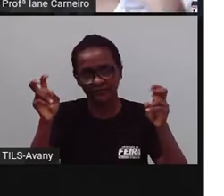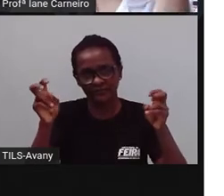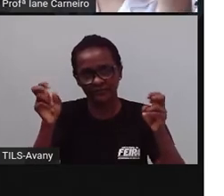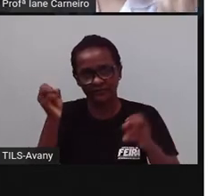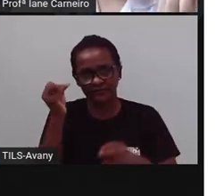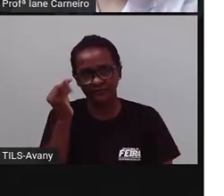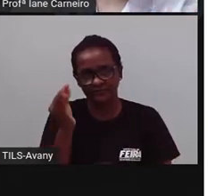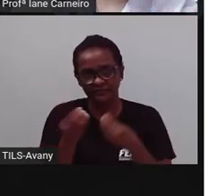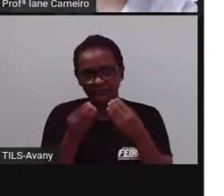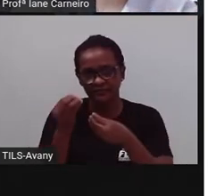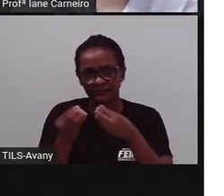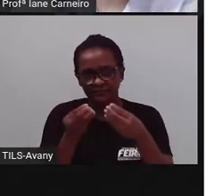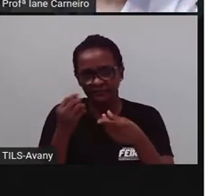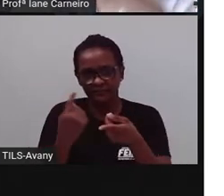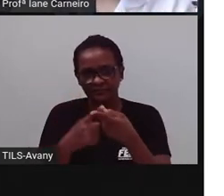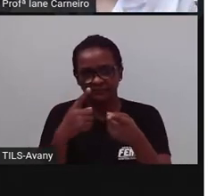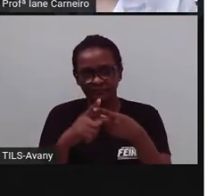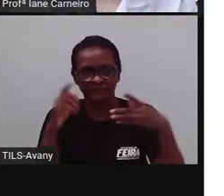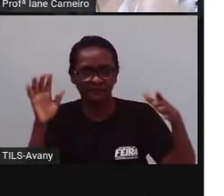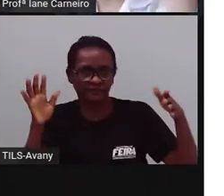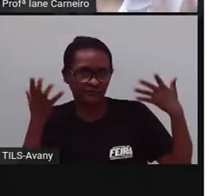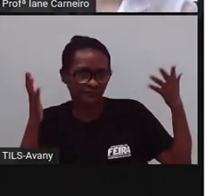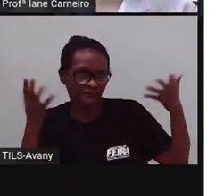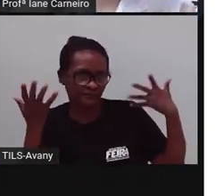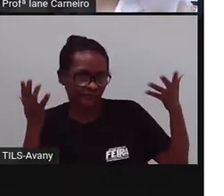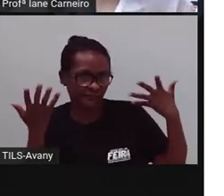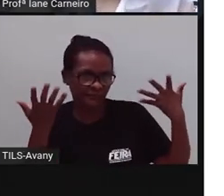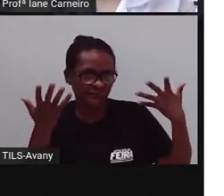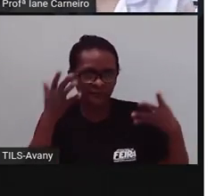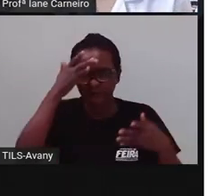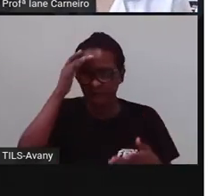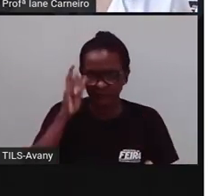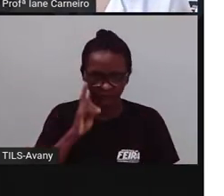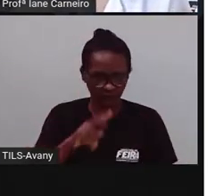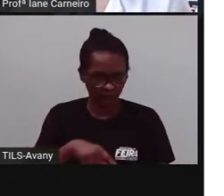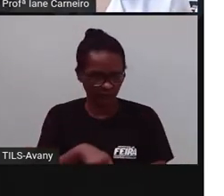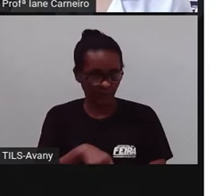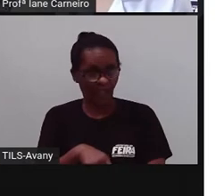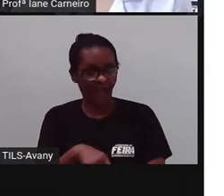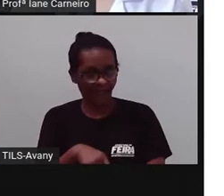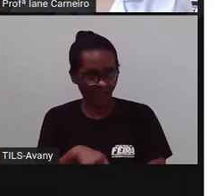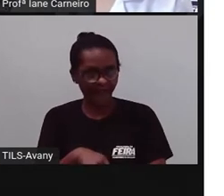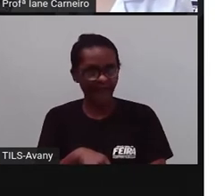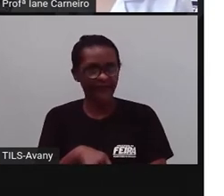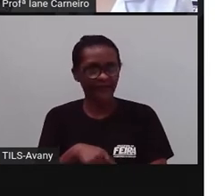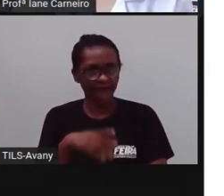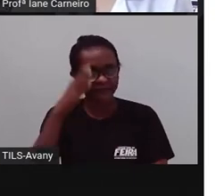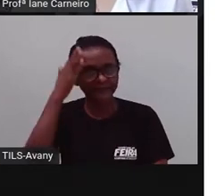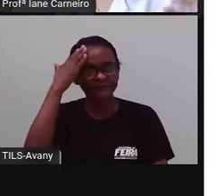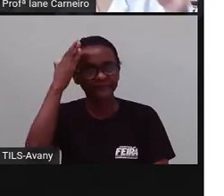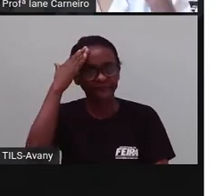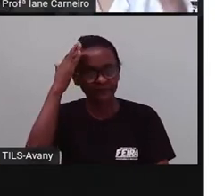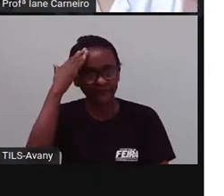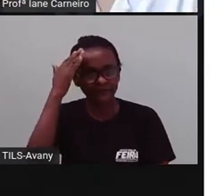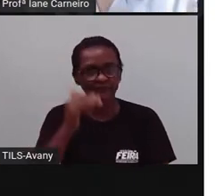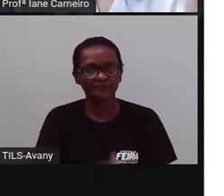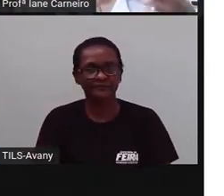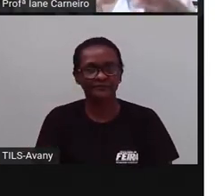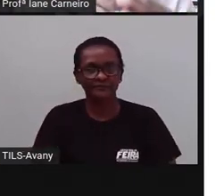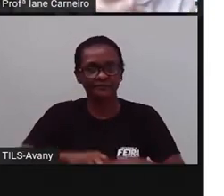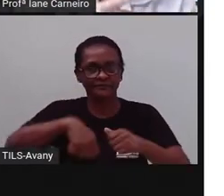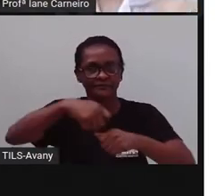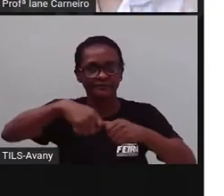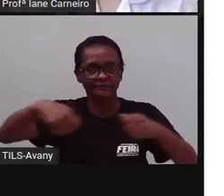é daquele daquela daquele festejo daquela comemoração né E aí ó quando a gente vê essa imagem aqui do